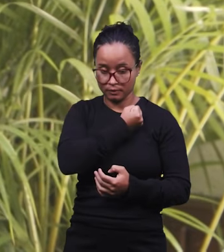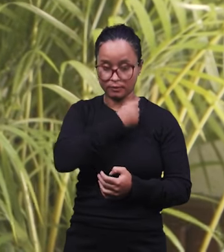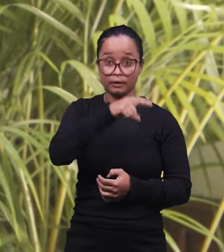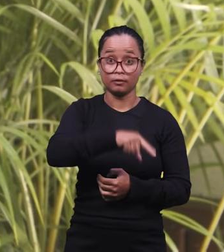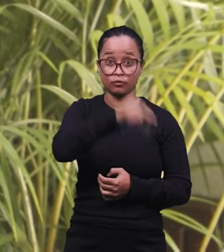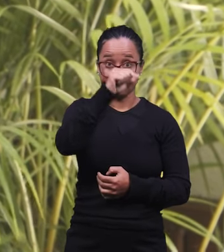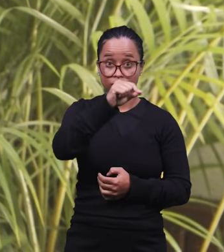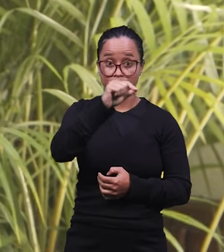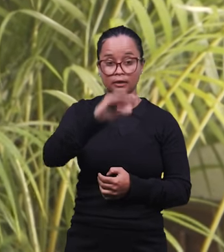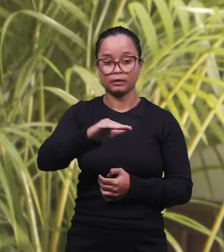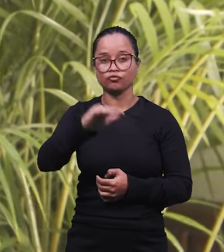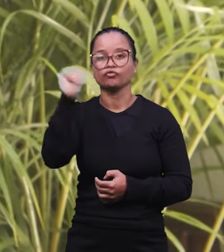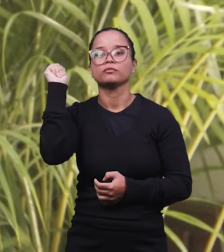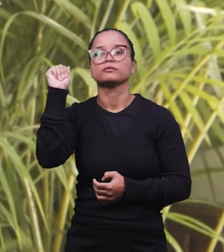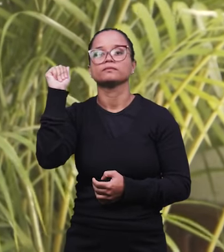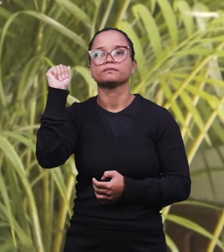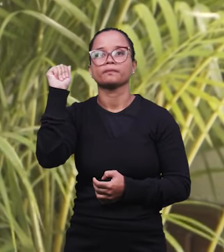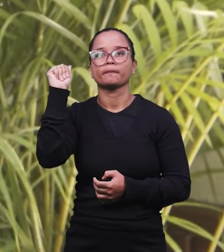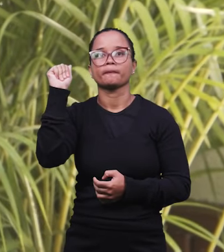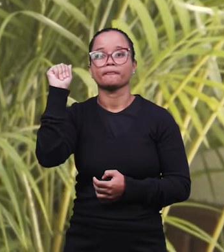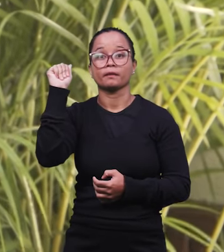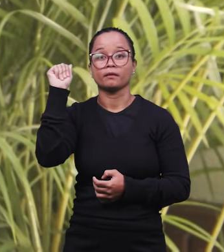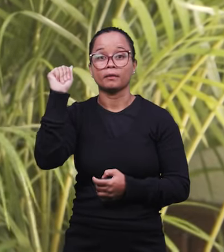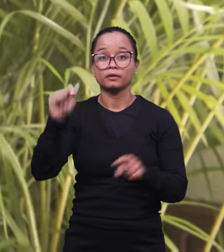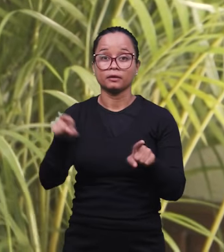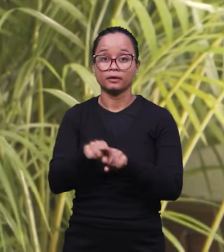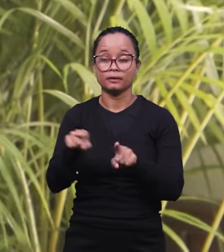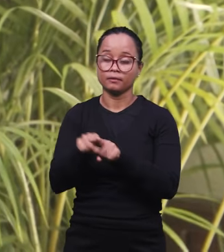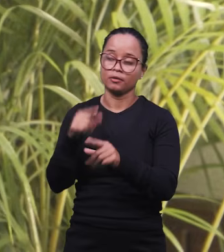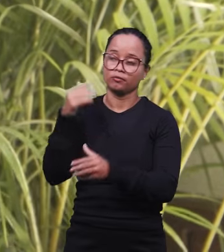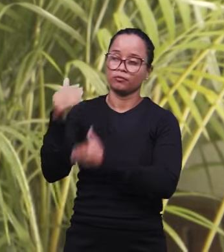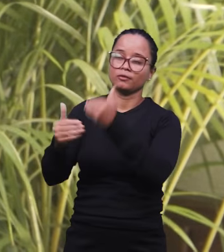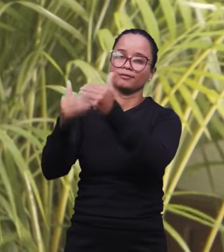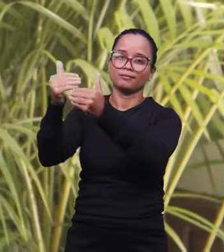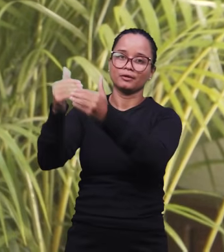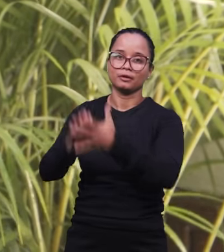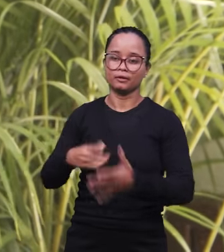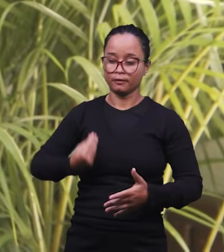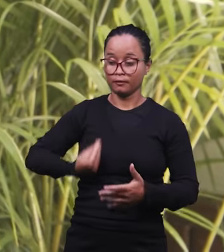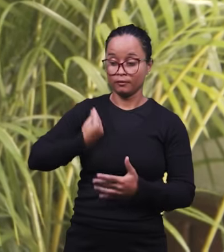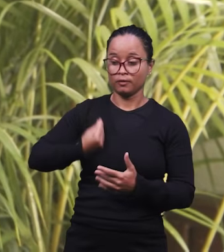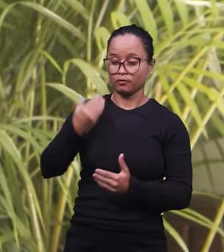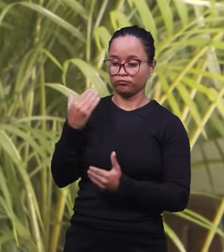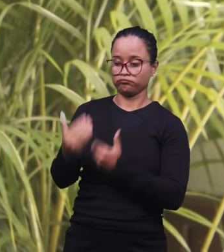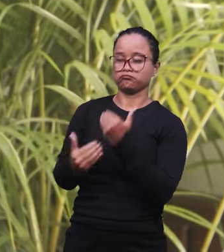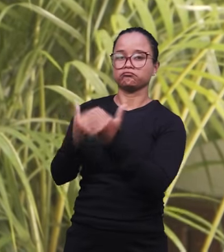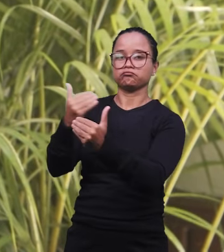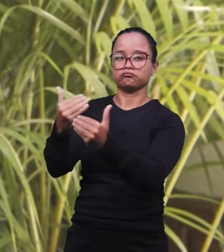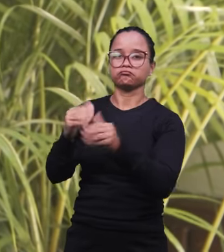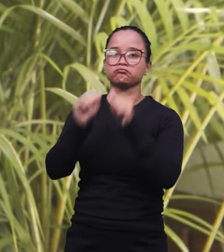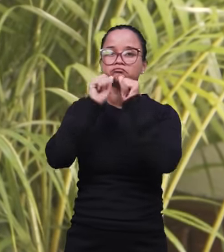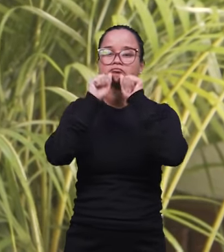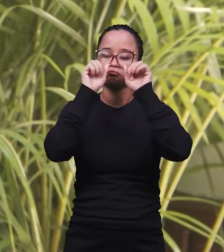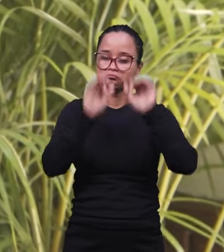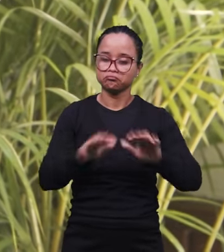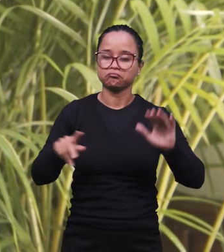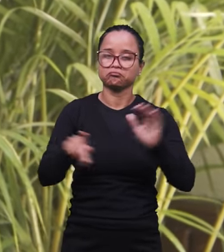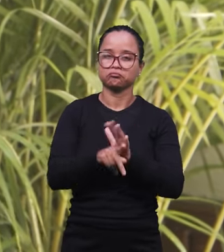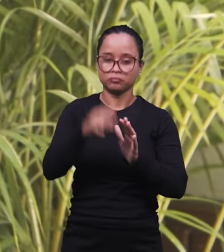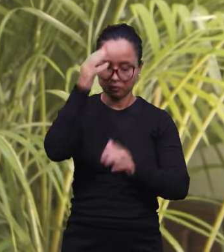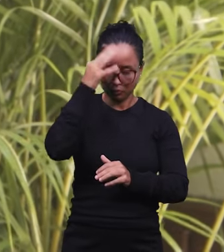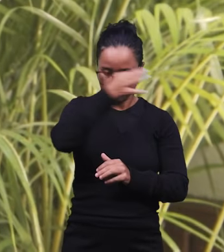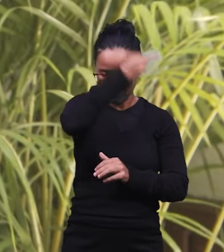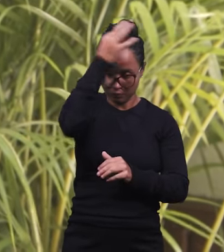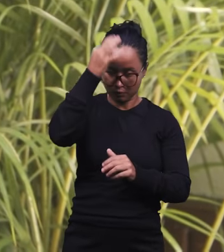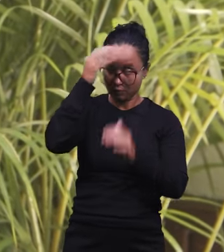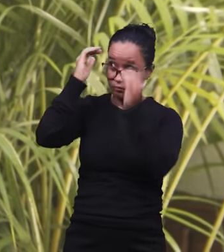a eleição, o chamado e o processo. É aquele que está vivendo esse processo na bênção do Espírito Santo,